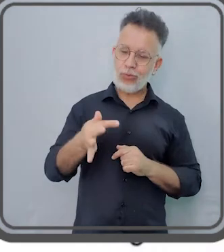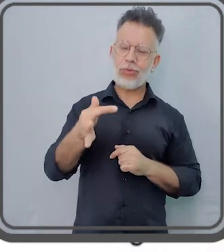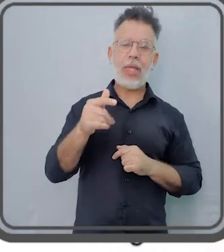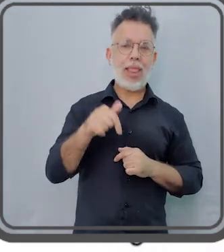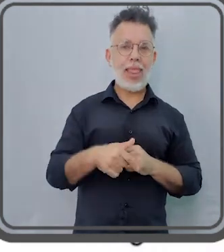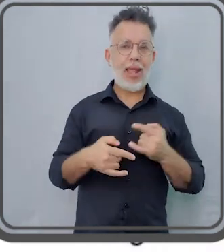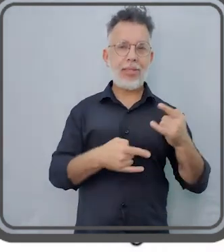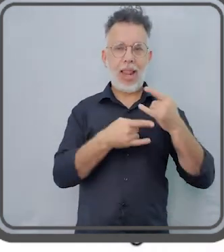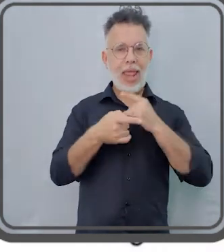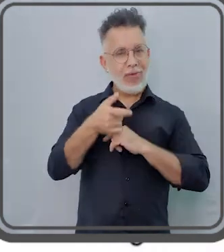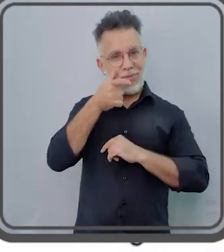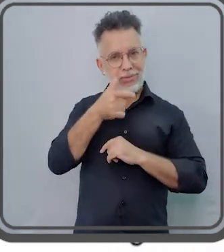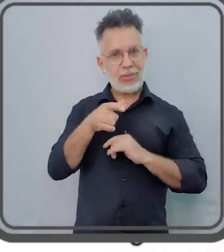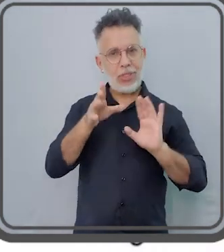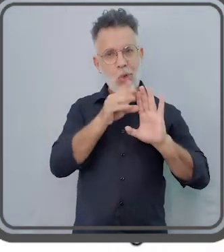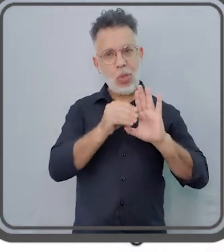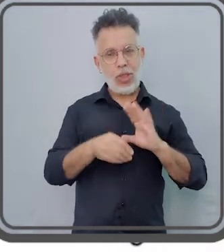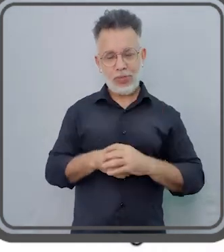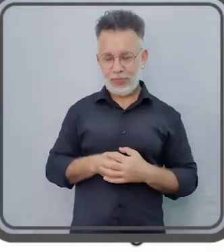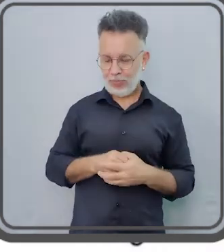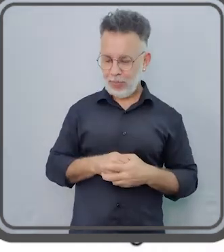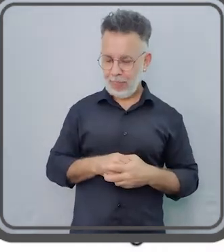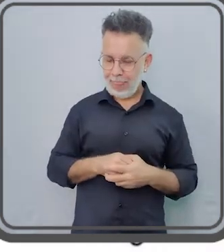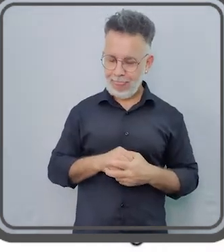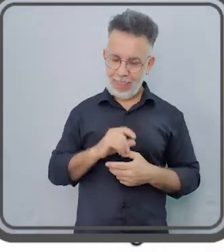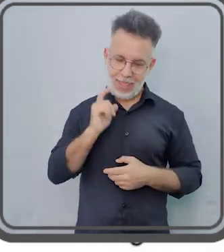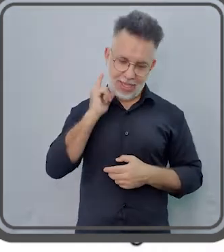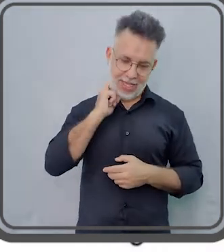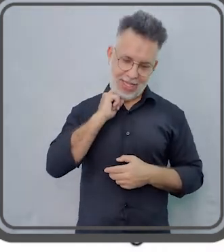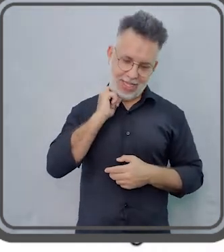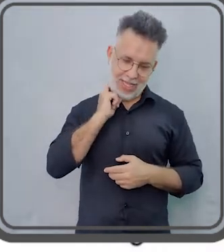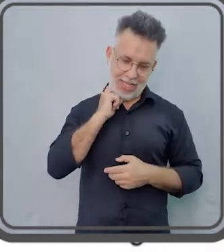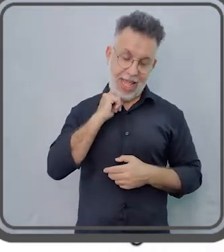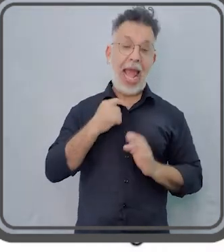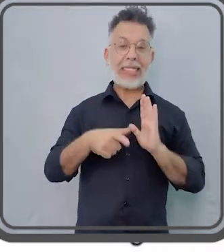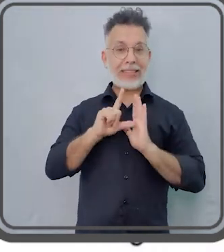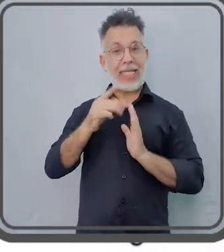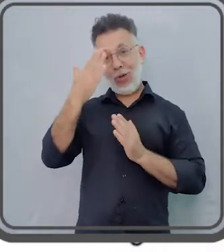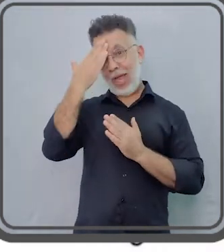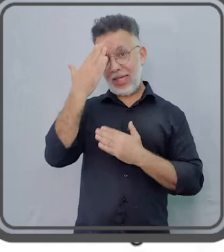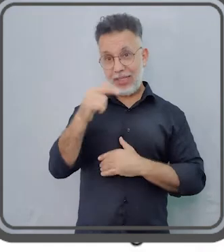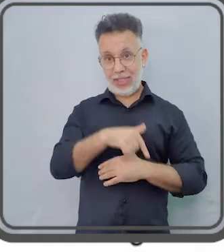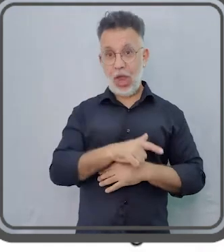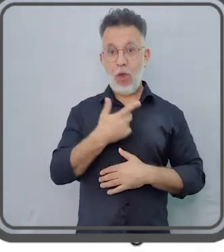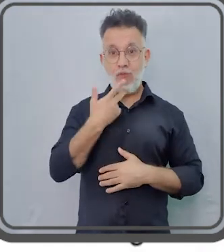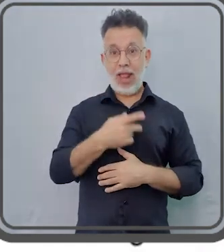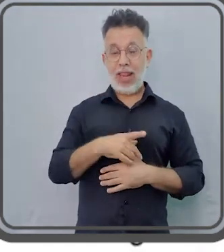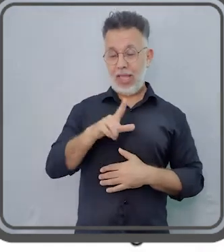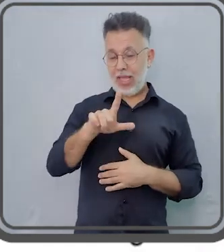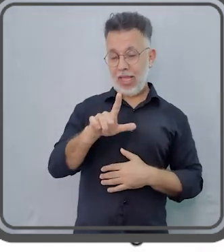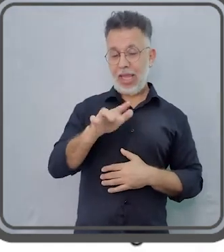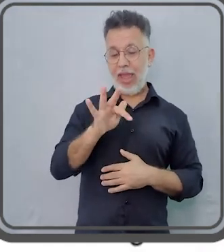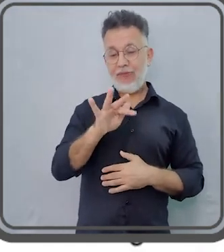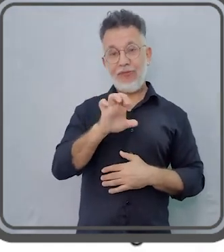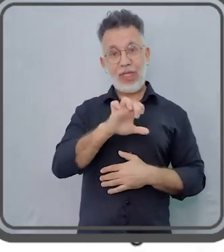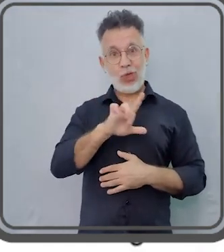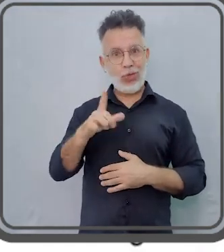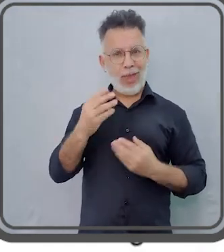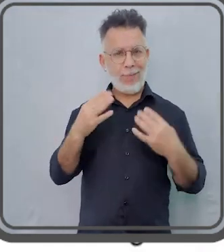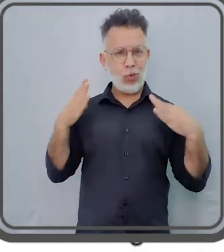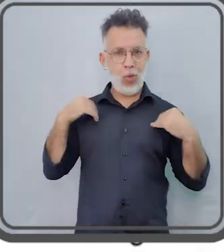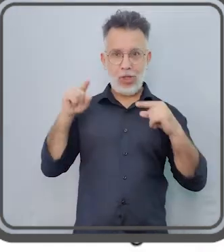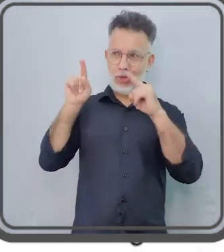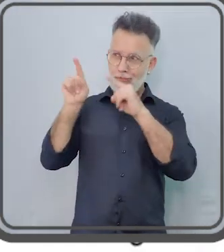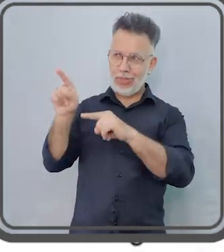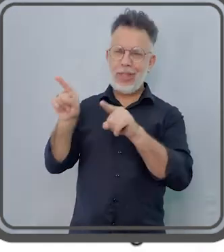conteúdo? Ai, Laís, antes de tudo, eu que agradeço. Eu falo que a Fio tem muitos anjos e você é mais uma anjo de abrir esse espaço para a